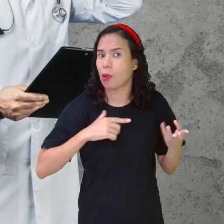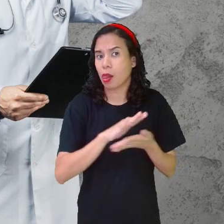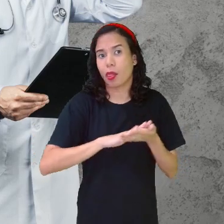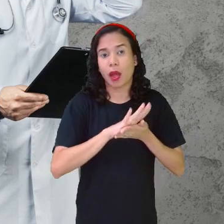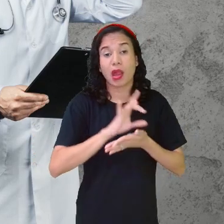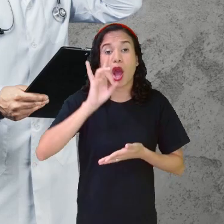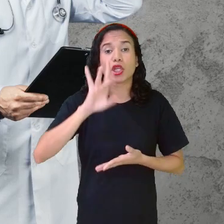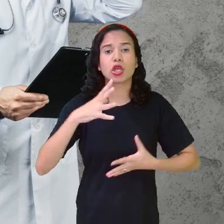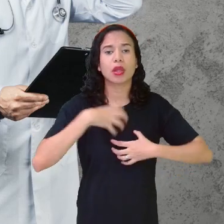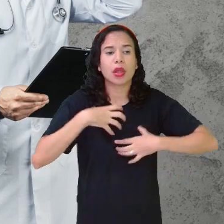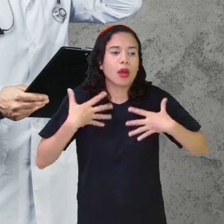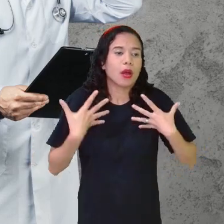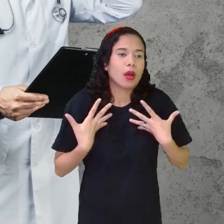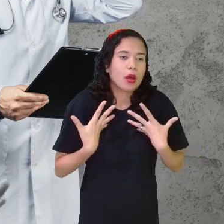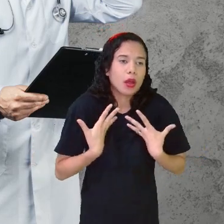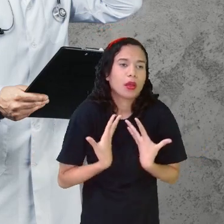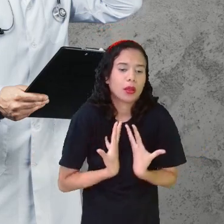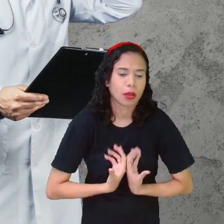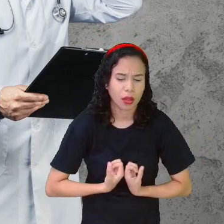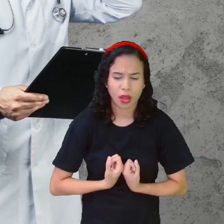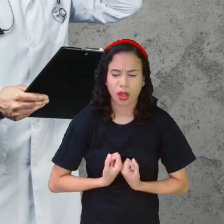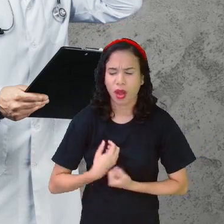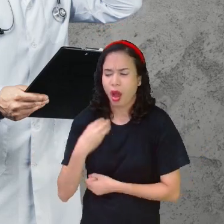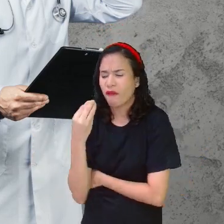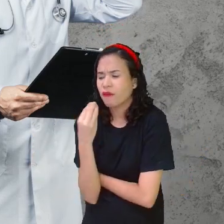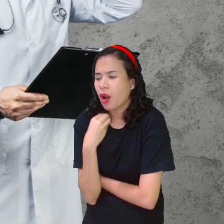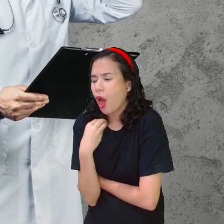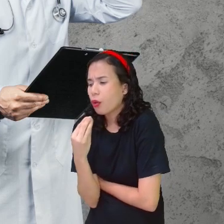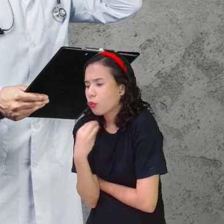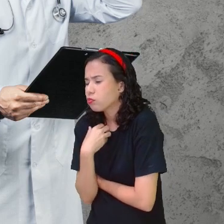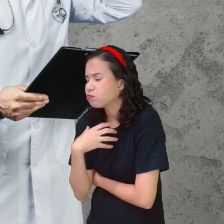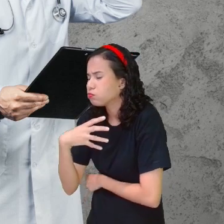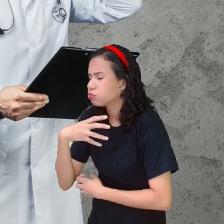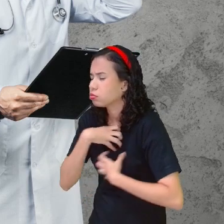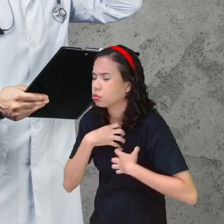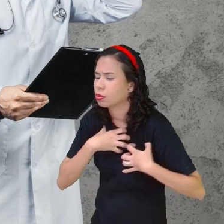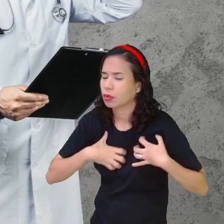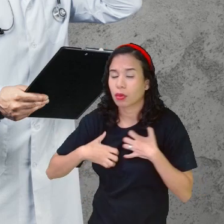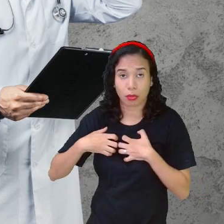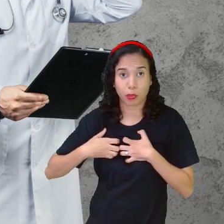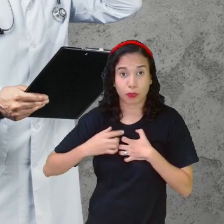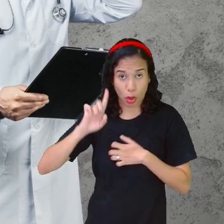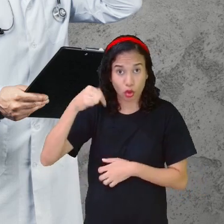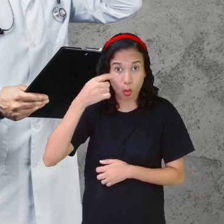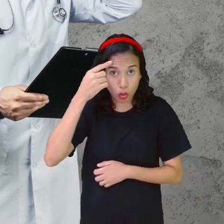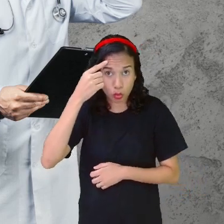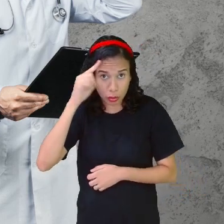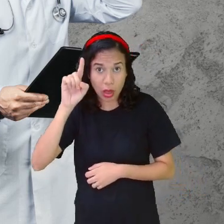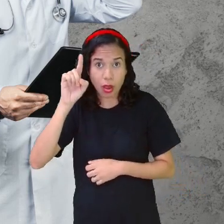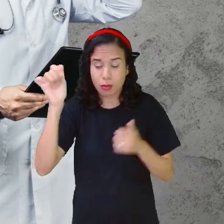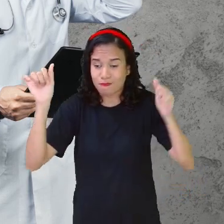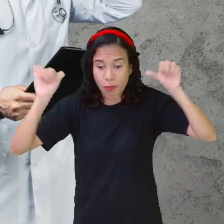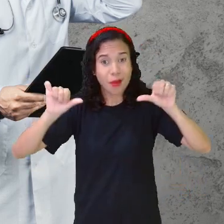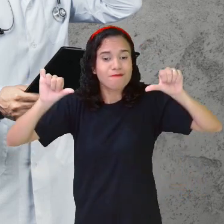apenas sentia uma fraqueza inexplicável. No dia seguinte, ela até piorou.